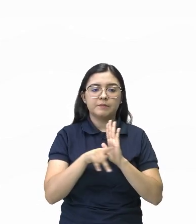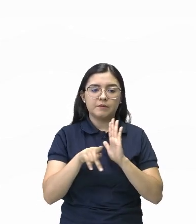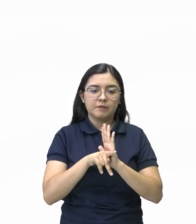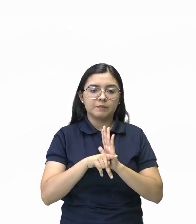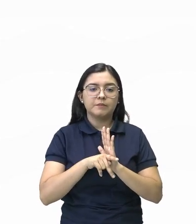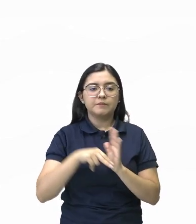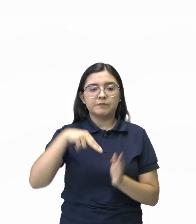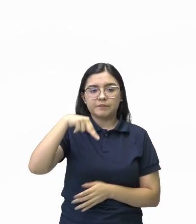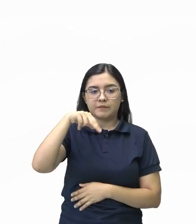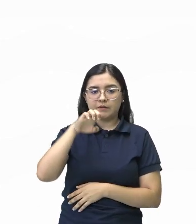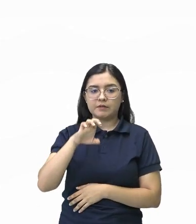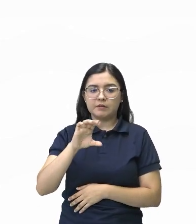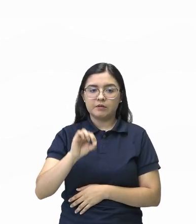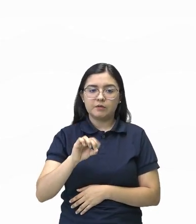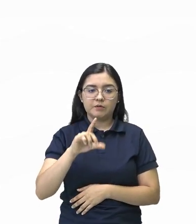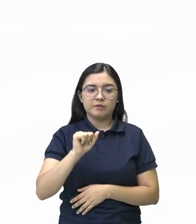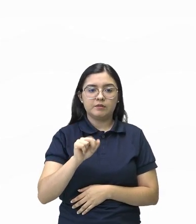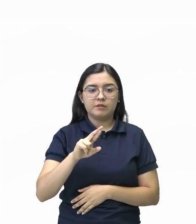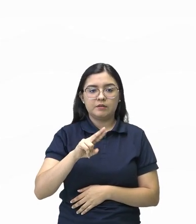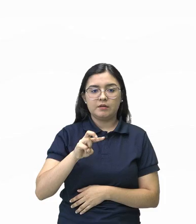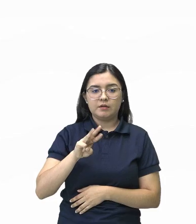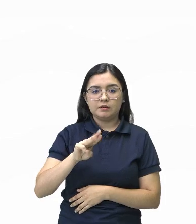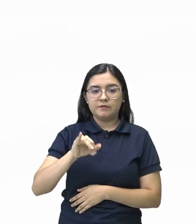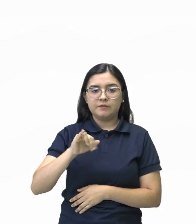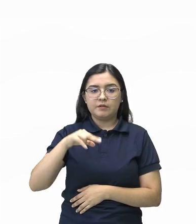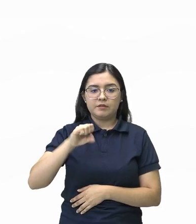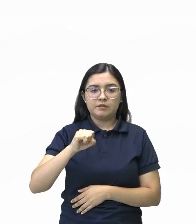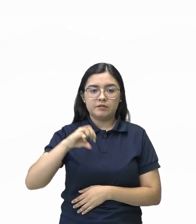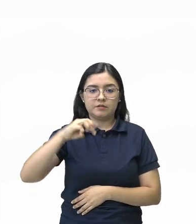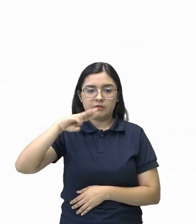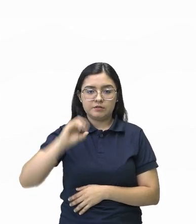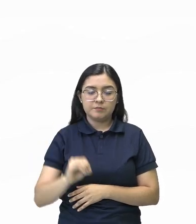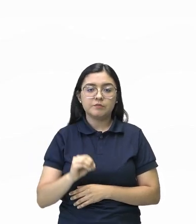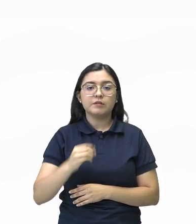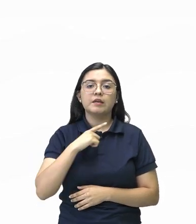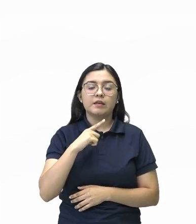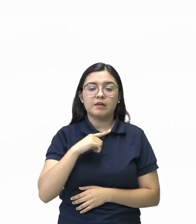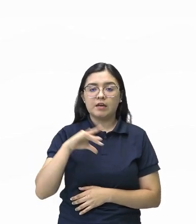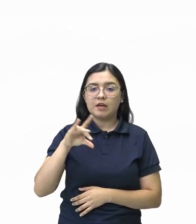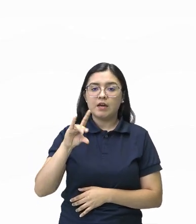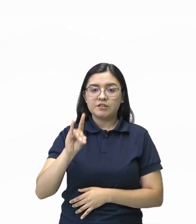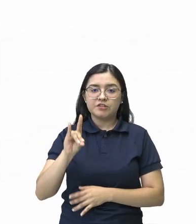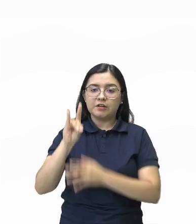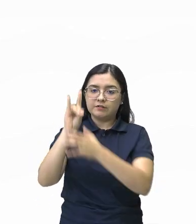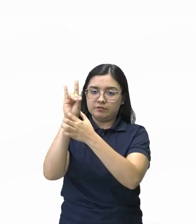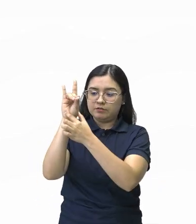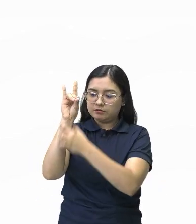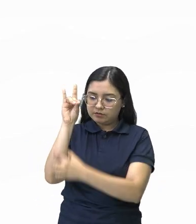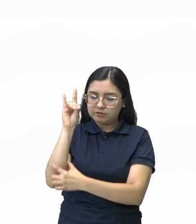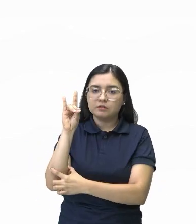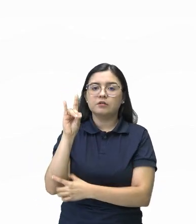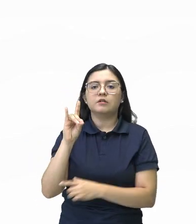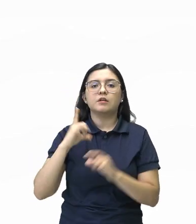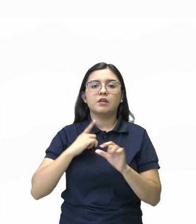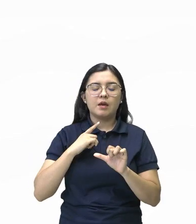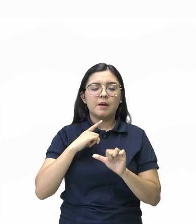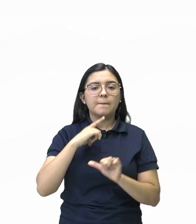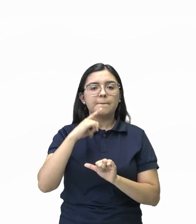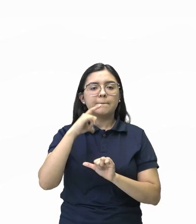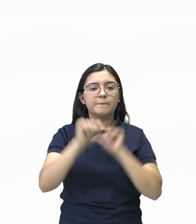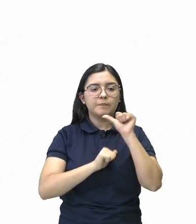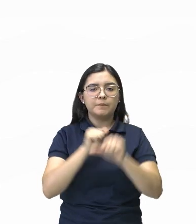neodarwinismo, nós temos aí as girafas com pescoços longos, né, que ocorre por um processo de